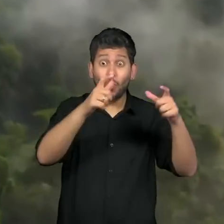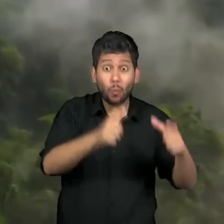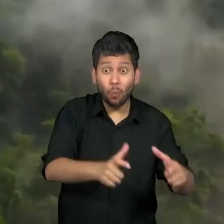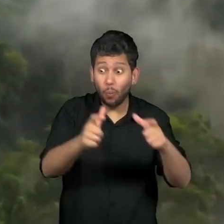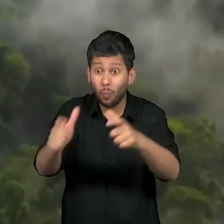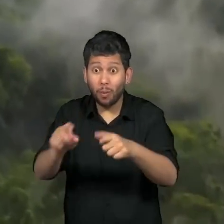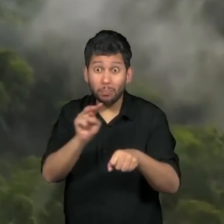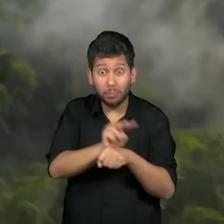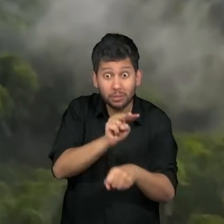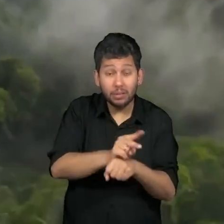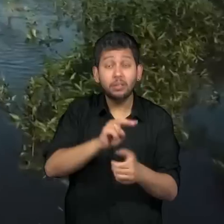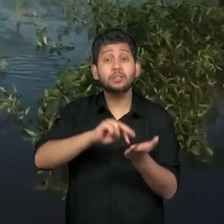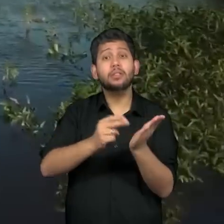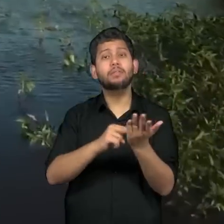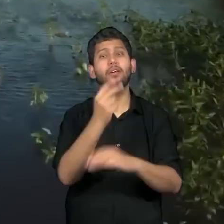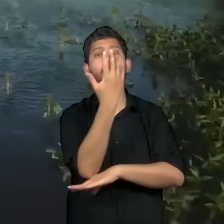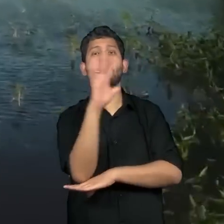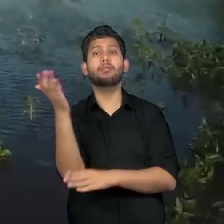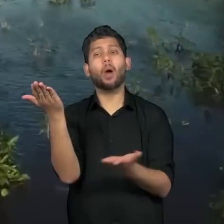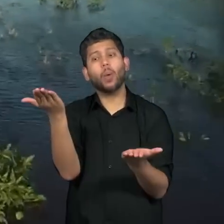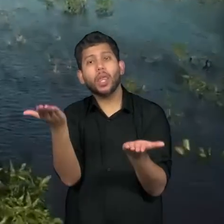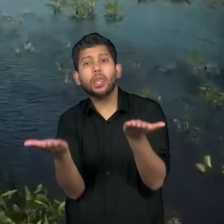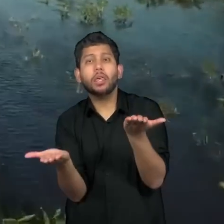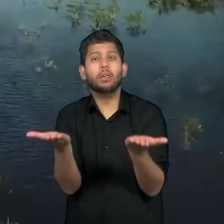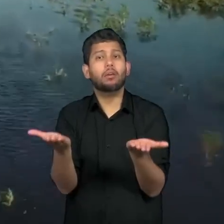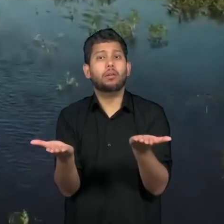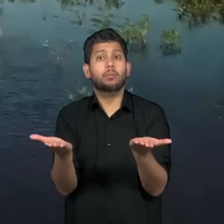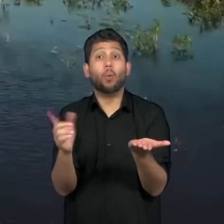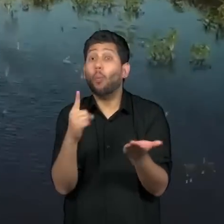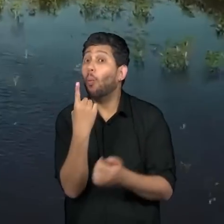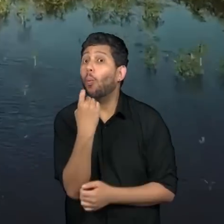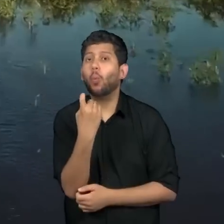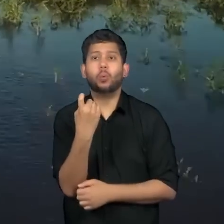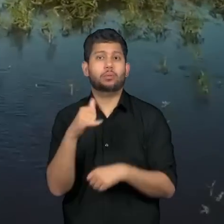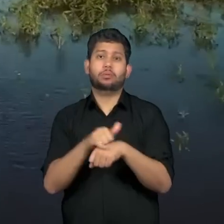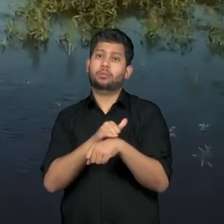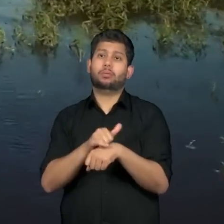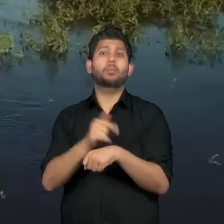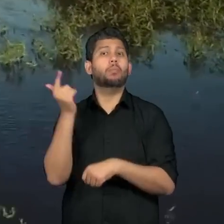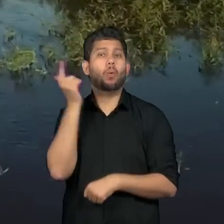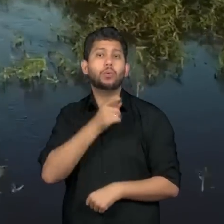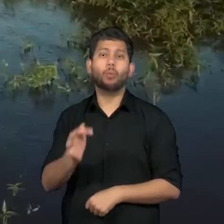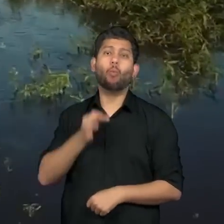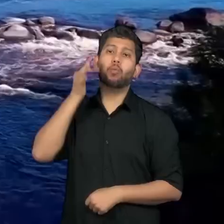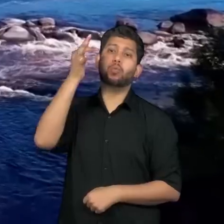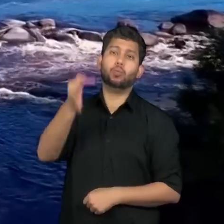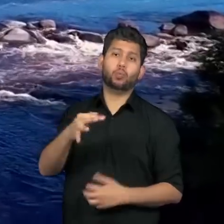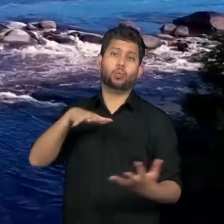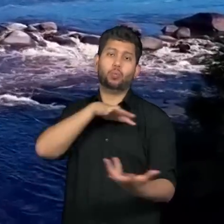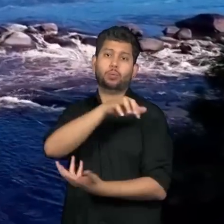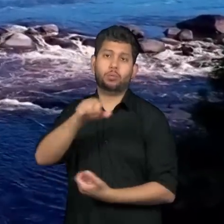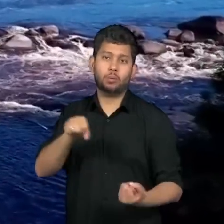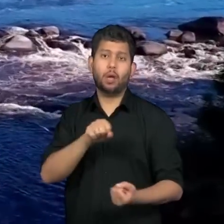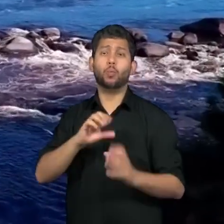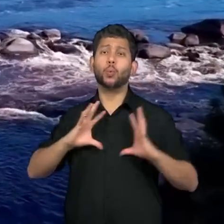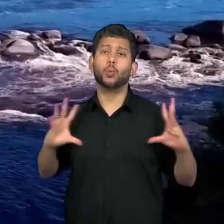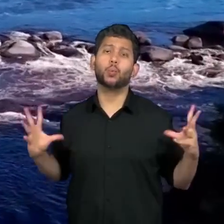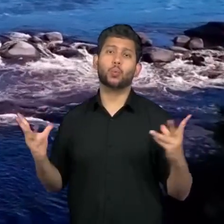equilíbrio ambiental. Mais que isso, é a única saída para um futuro mais saudável e sustentável.